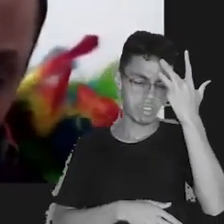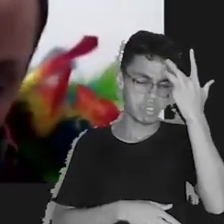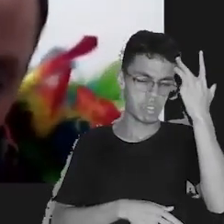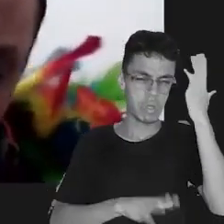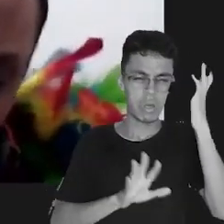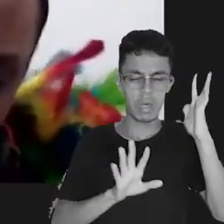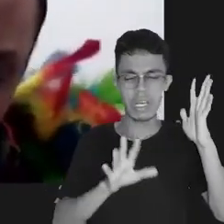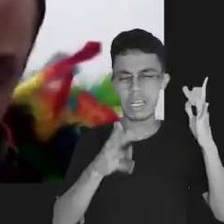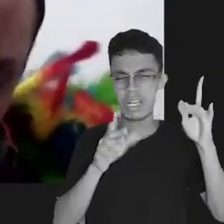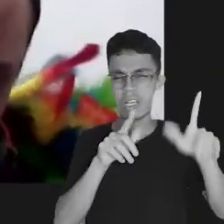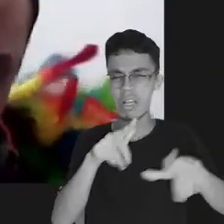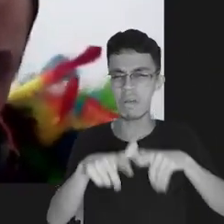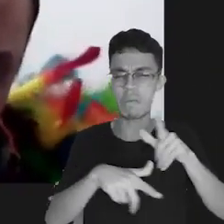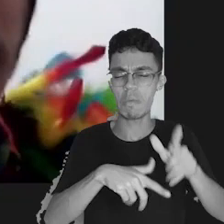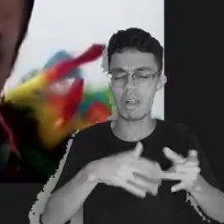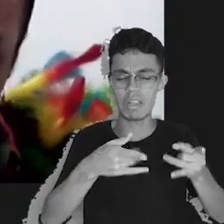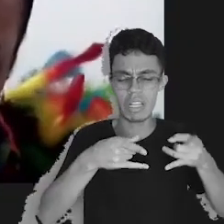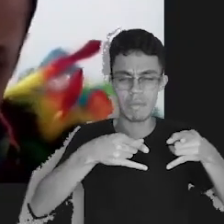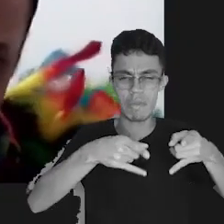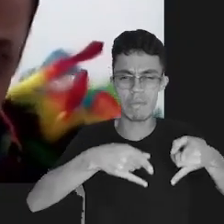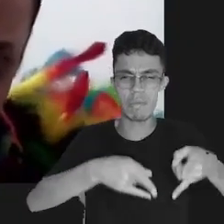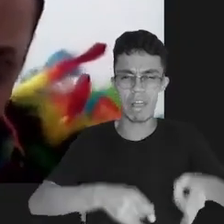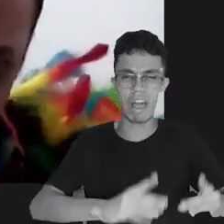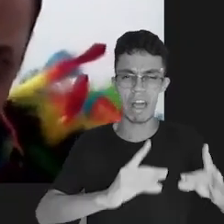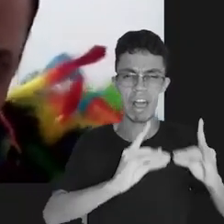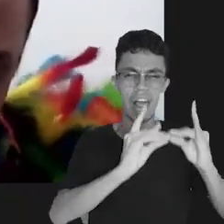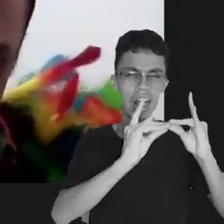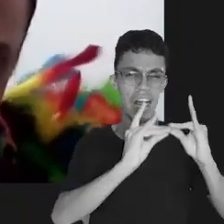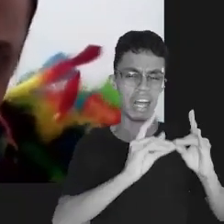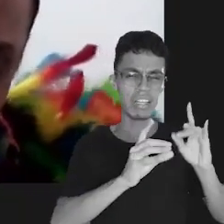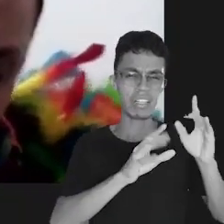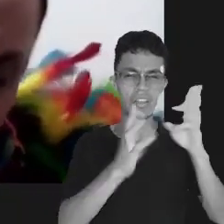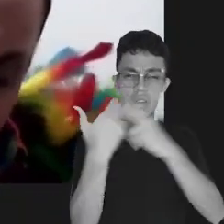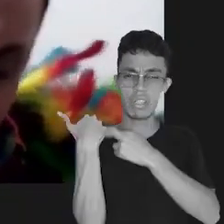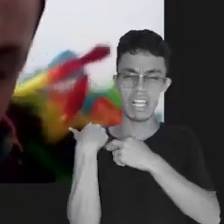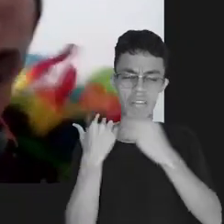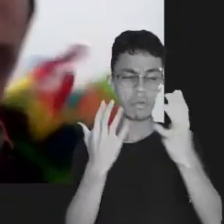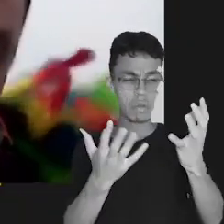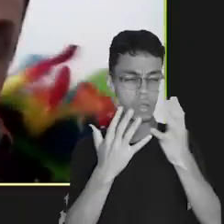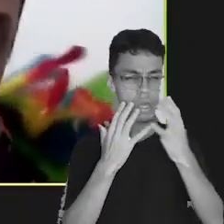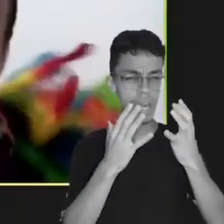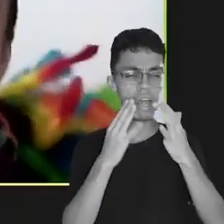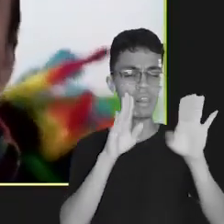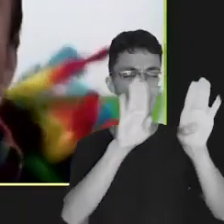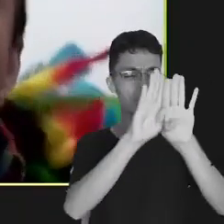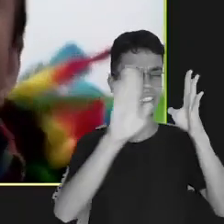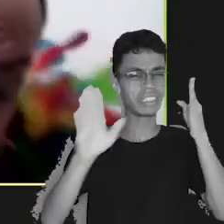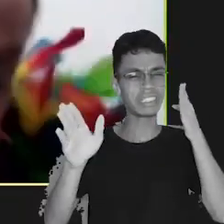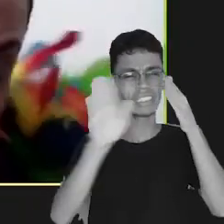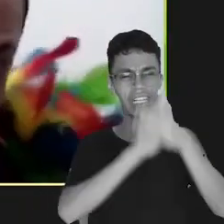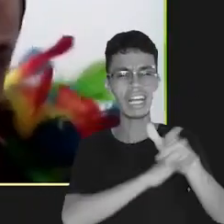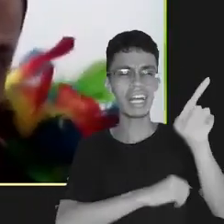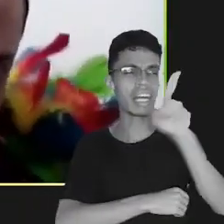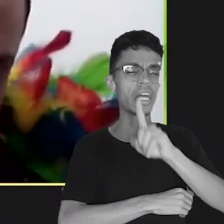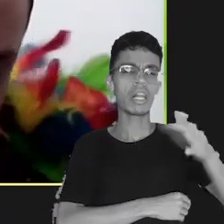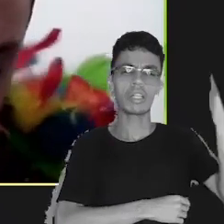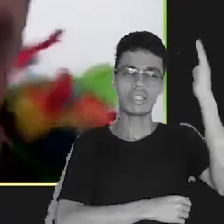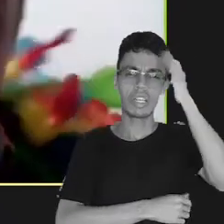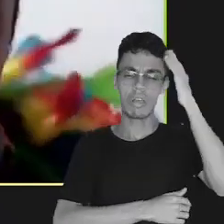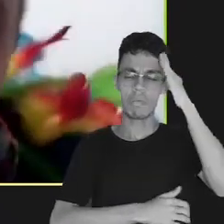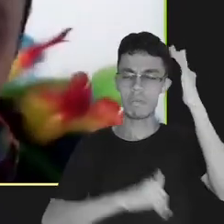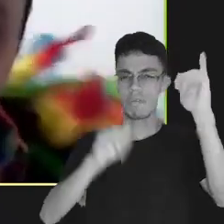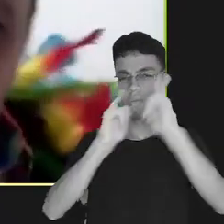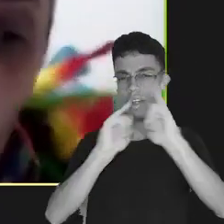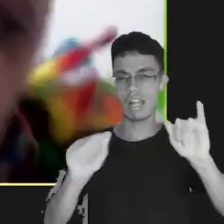a voz do agente. Eu quero entrar! Eu quero entrar! Ele sabe o que diz.